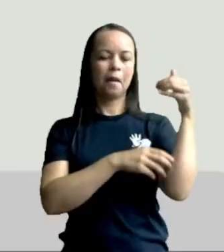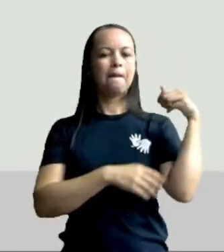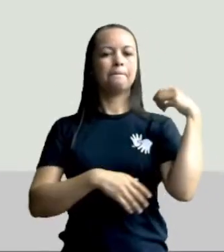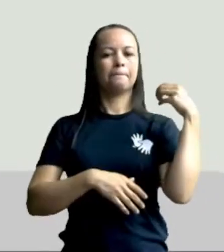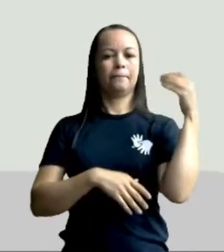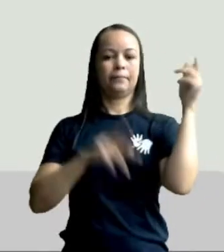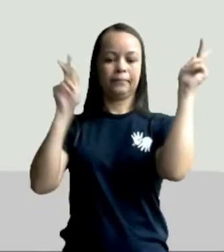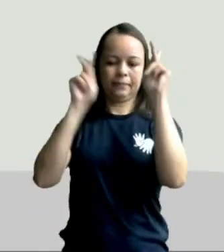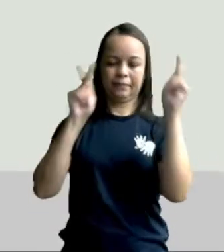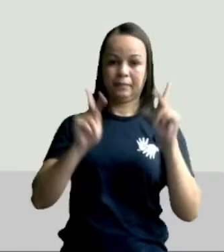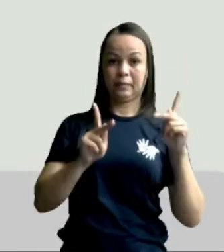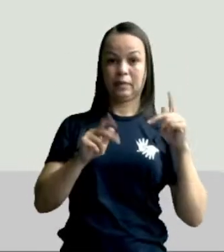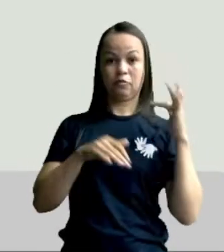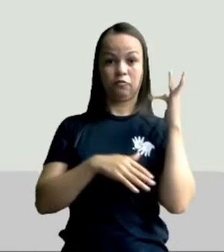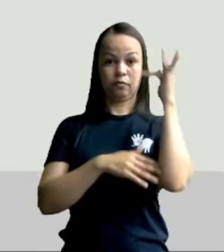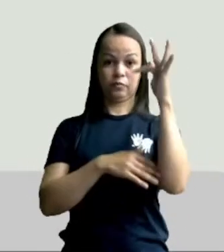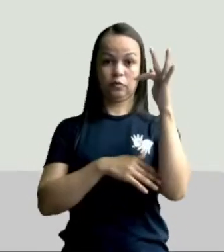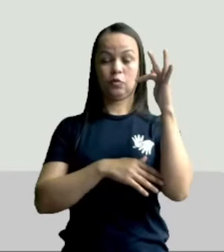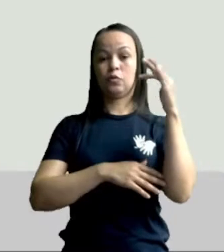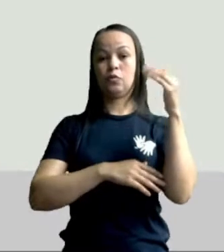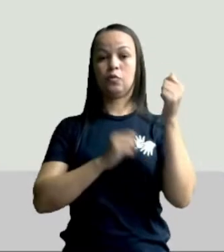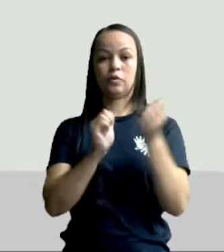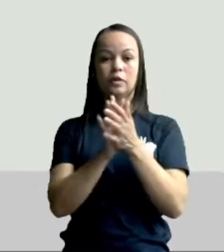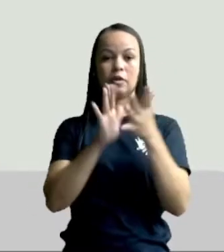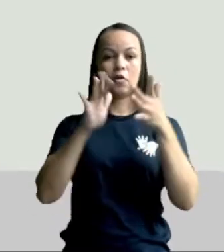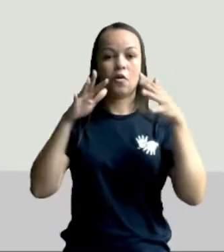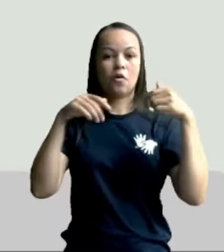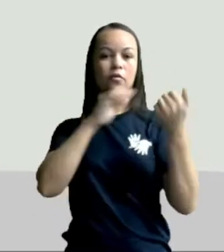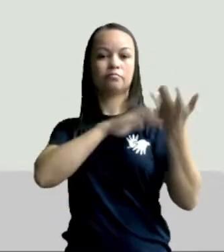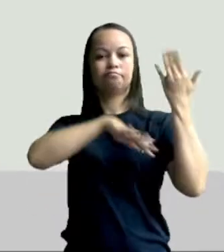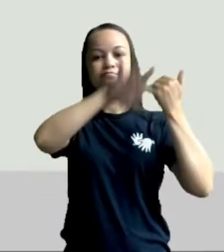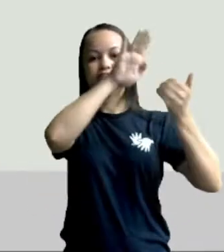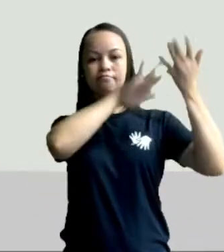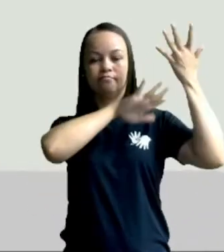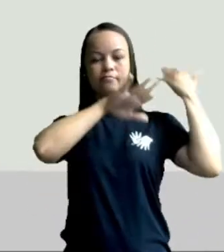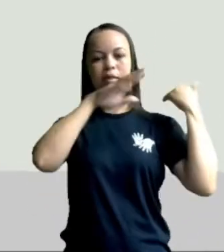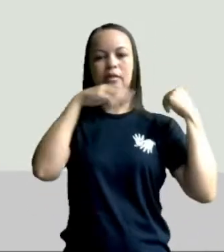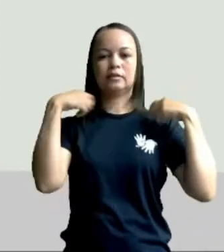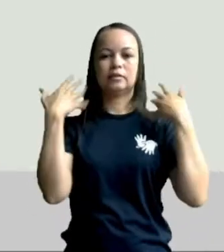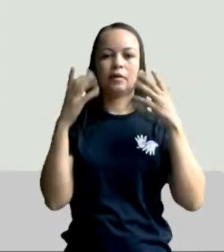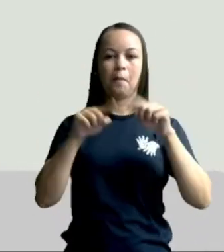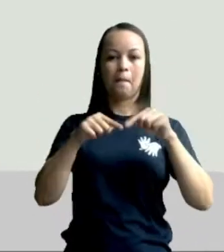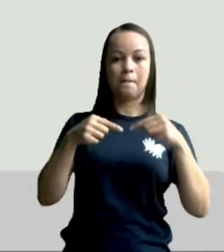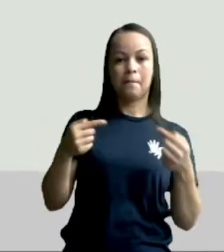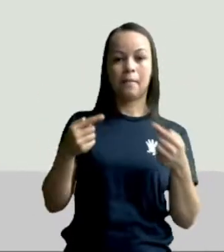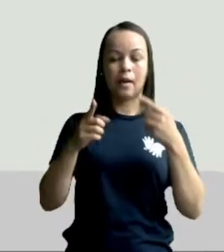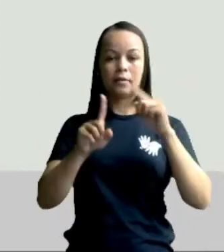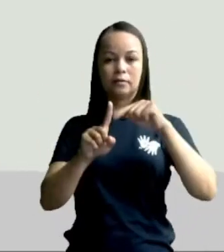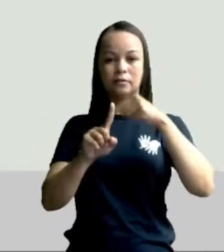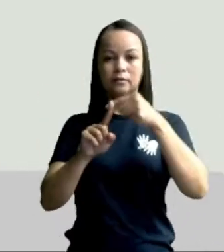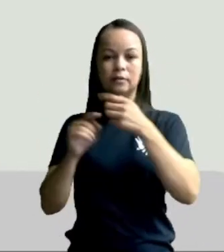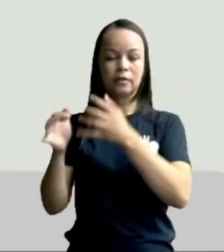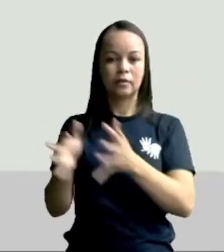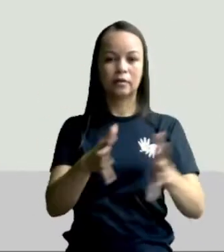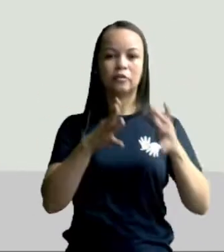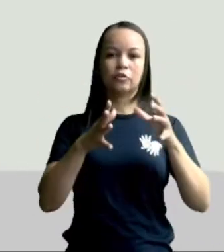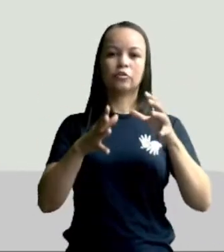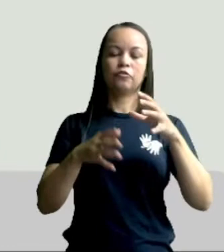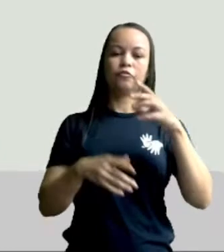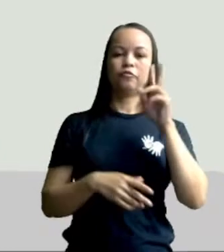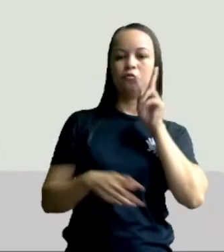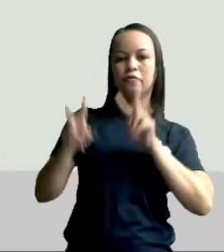futuro e glória no passado. Mas, se ergues da justiça clara forte, verás que um filho teu não foge à